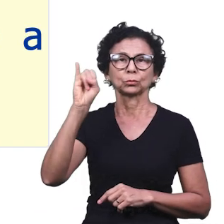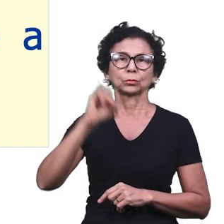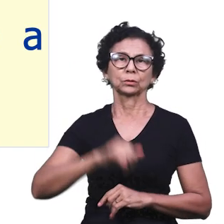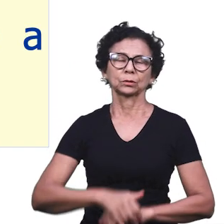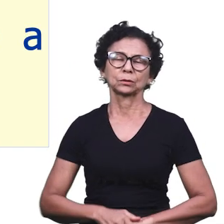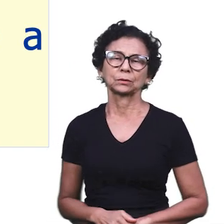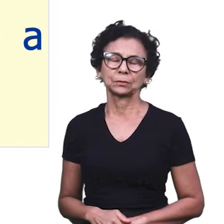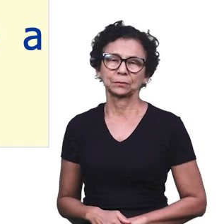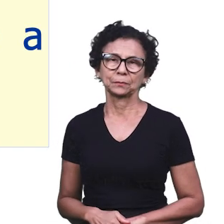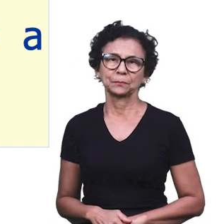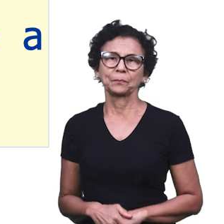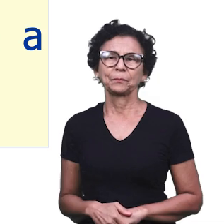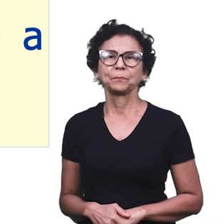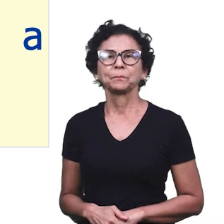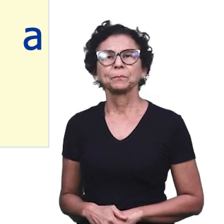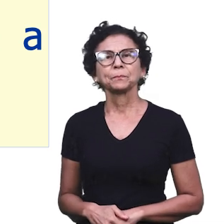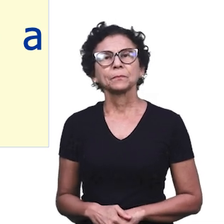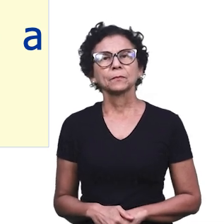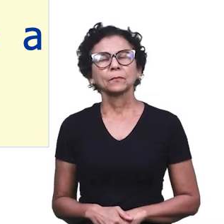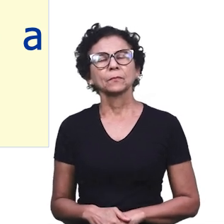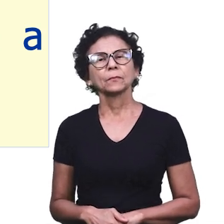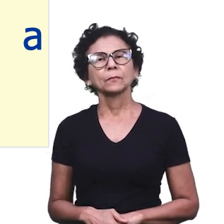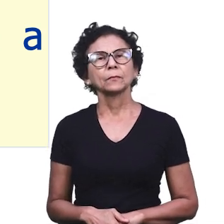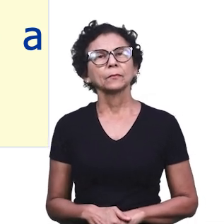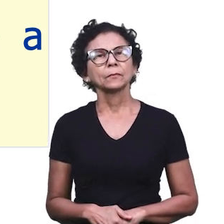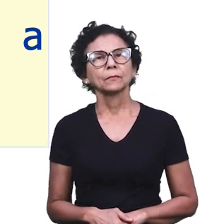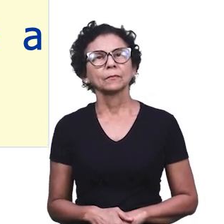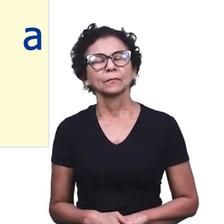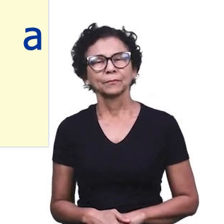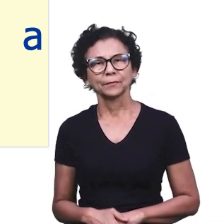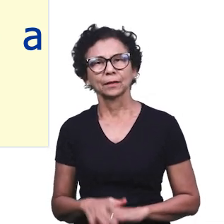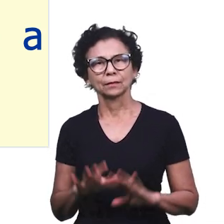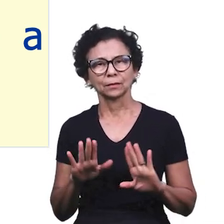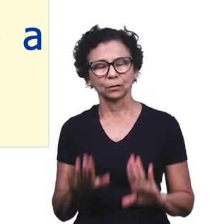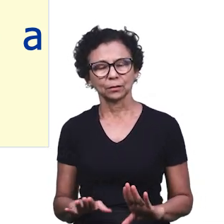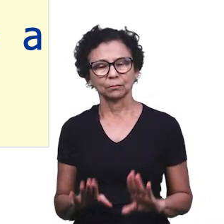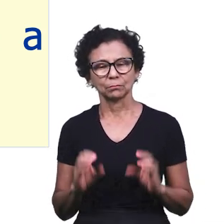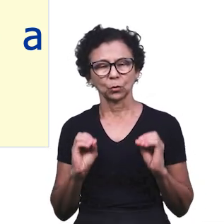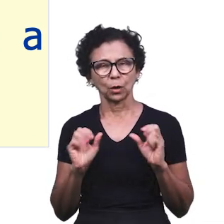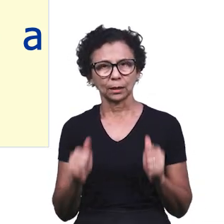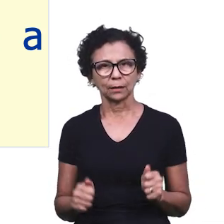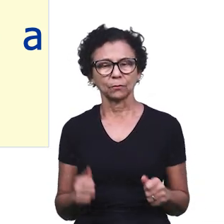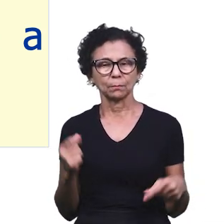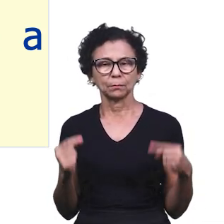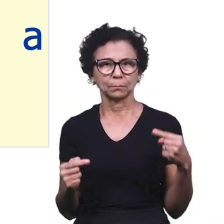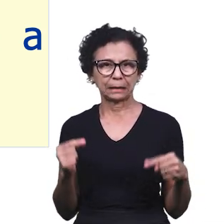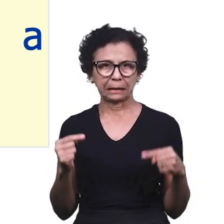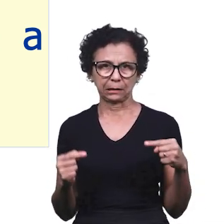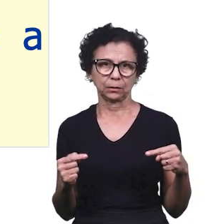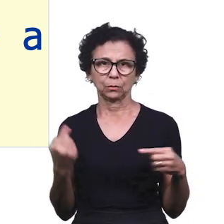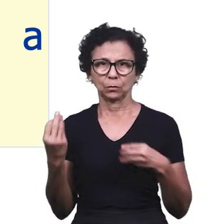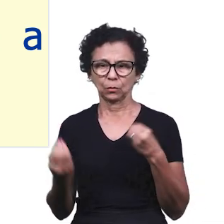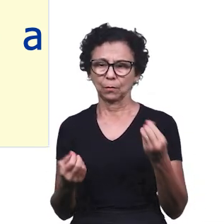nós temos o início de um debate sobre o pagamento.